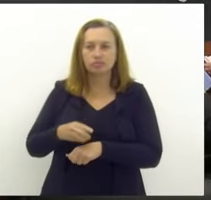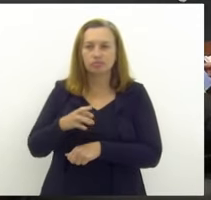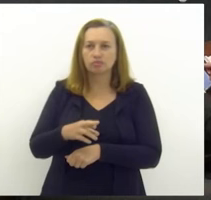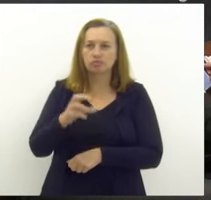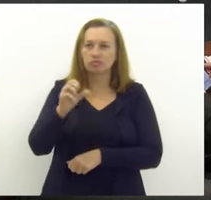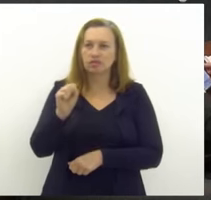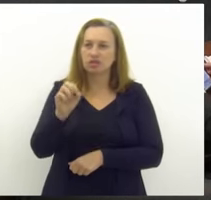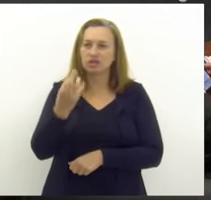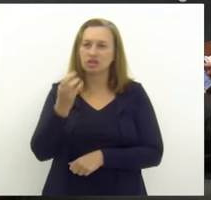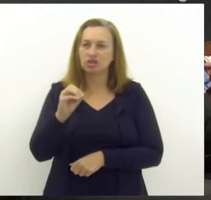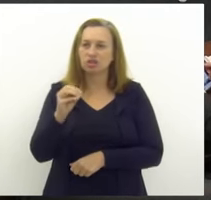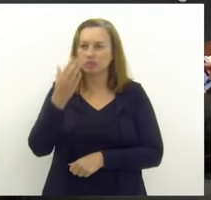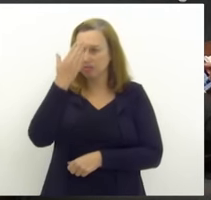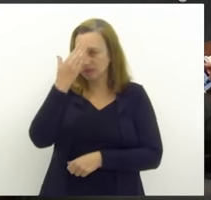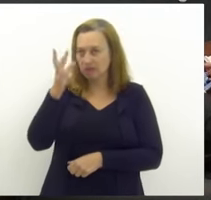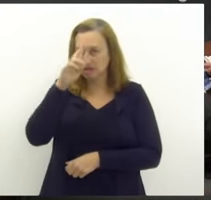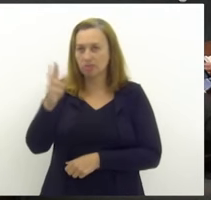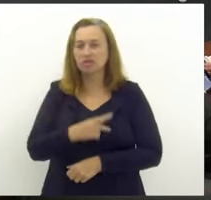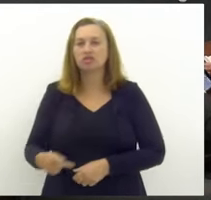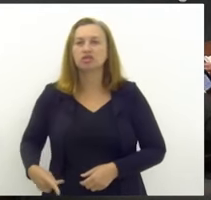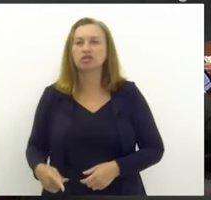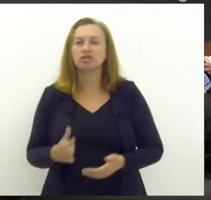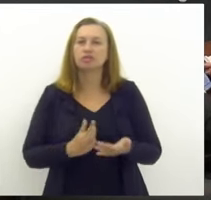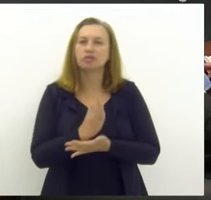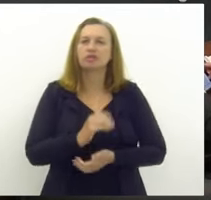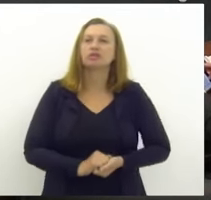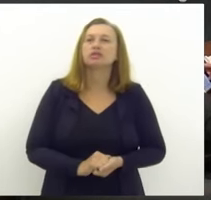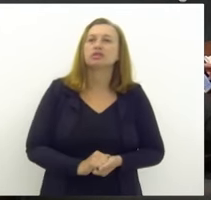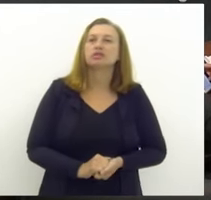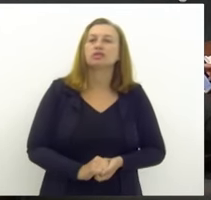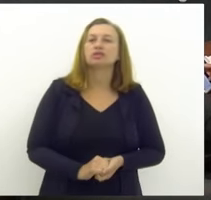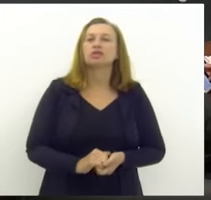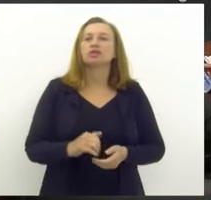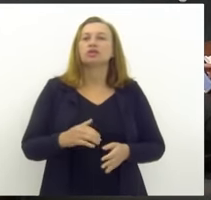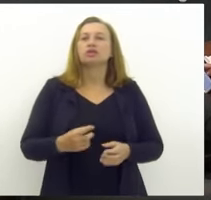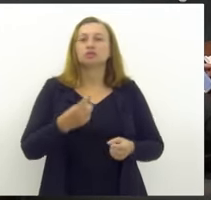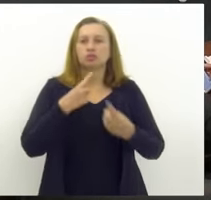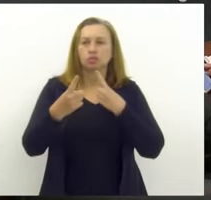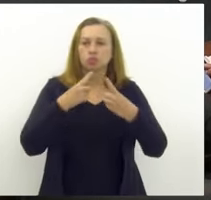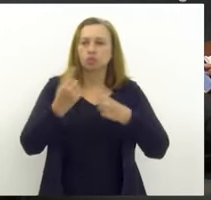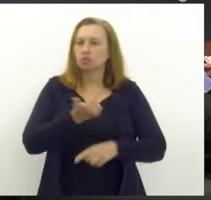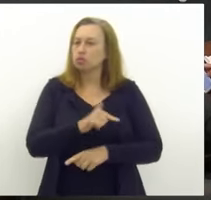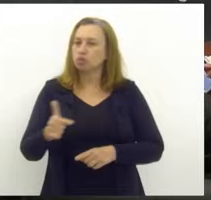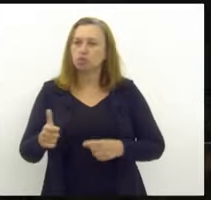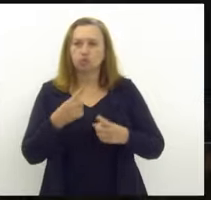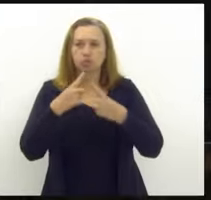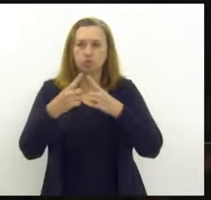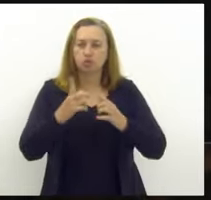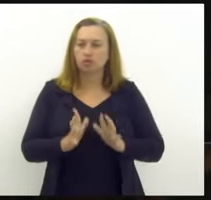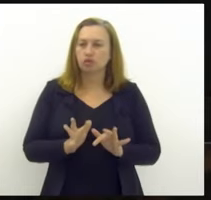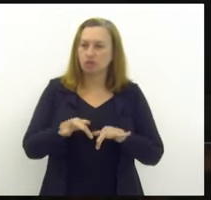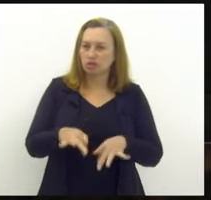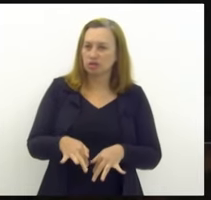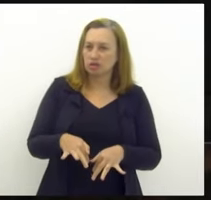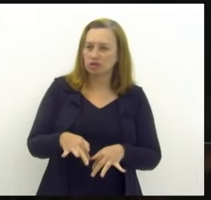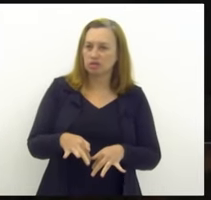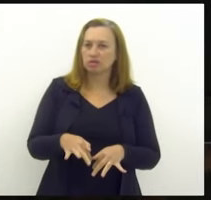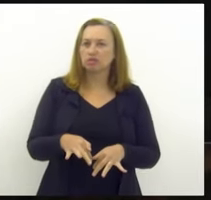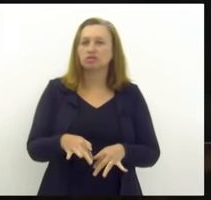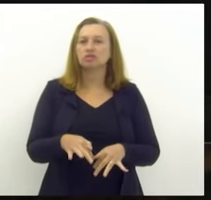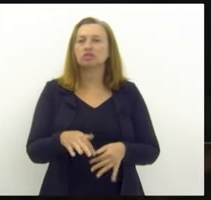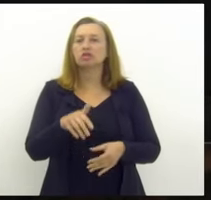favorável senhor presidente Obrigado com os pareceres emitidos em discussão não havendo Quem Queira discutir